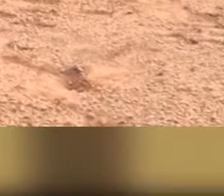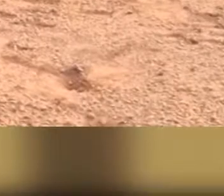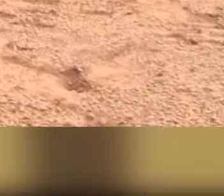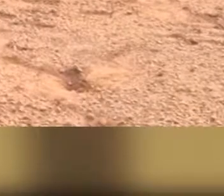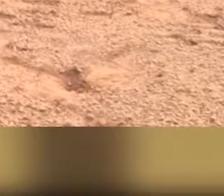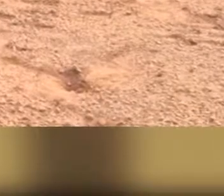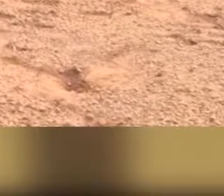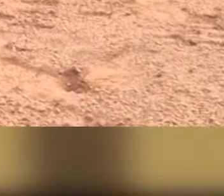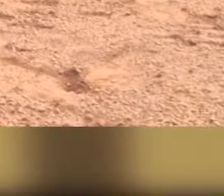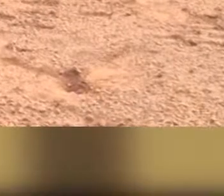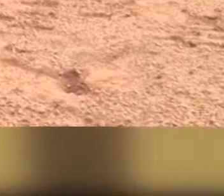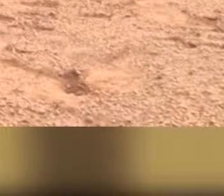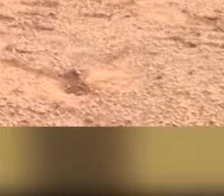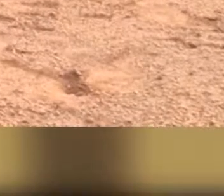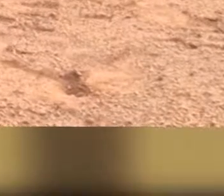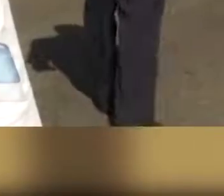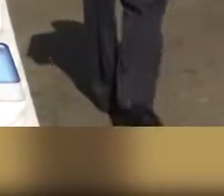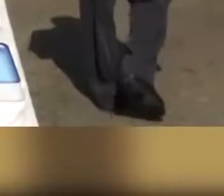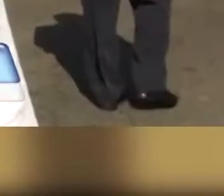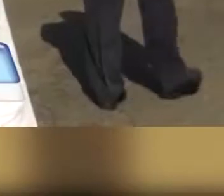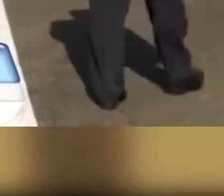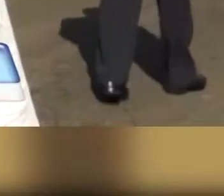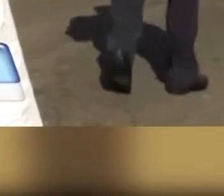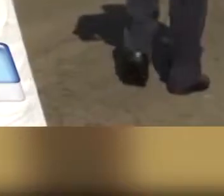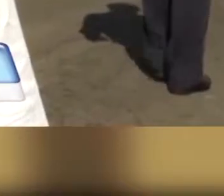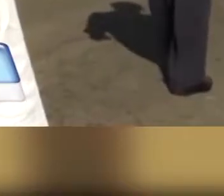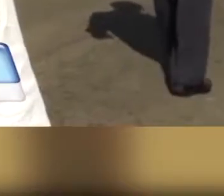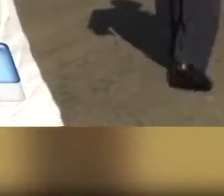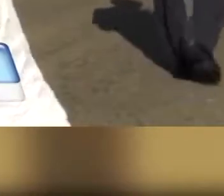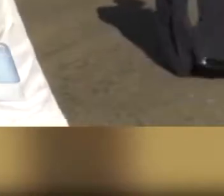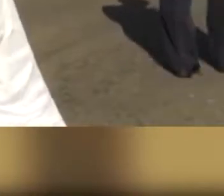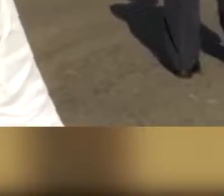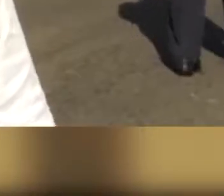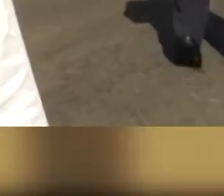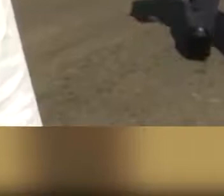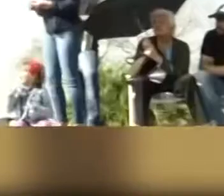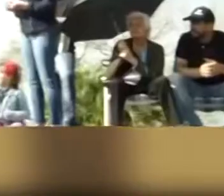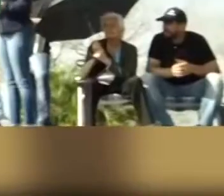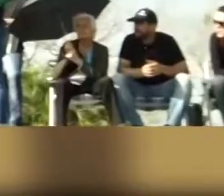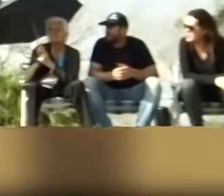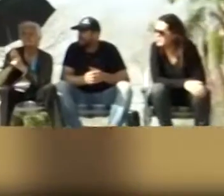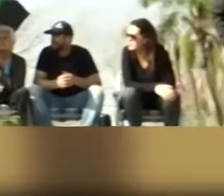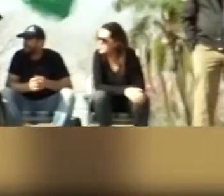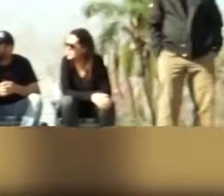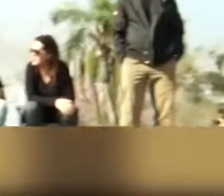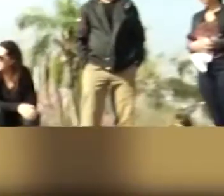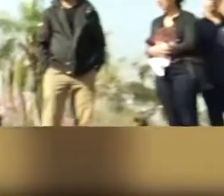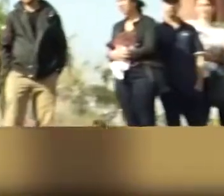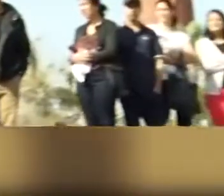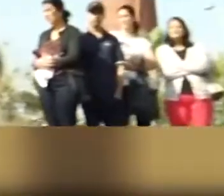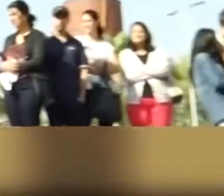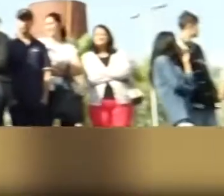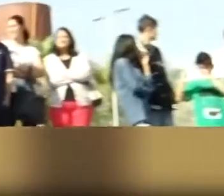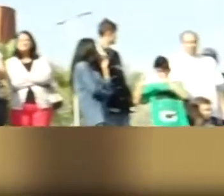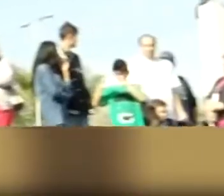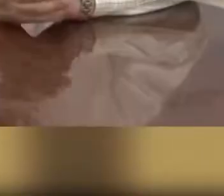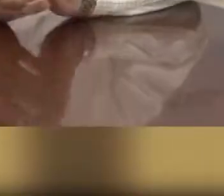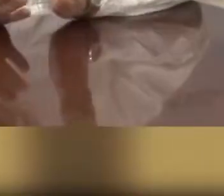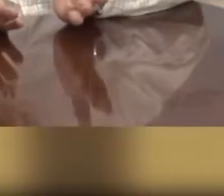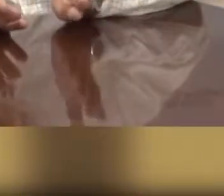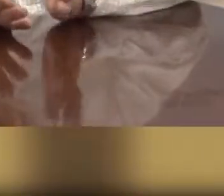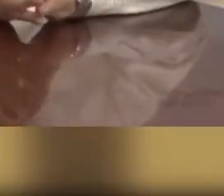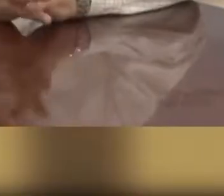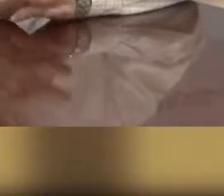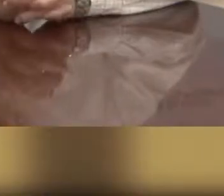comissões permanentes e especiais. A cobertura da TV Câmara nos principais eventos de Passo Fundo.